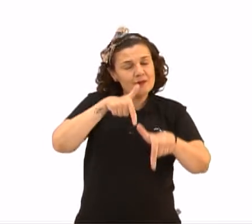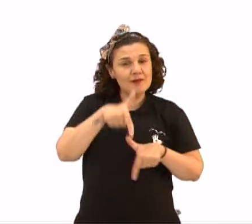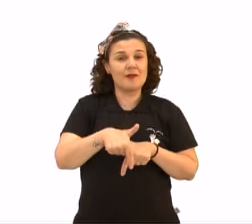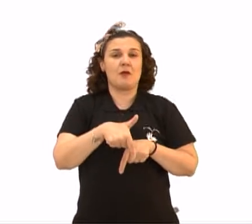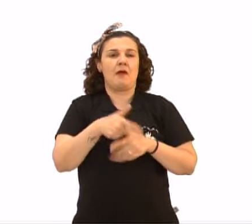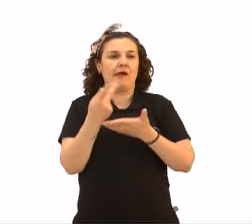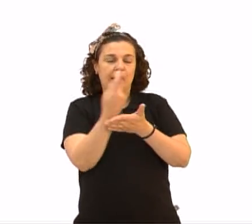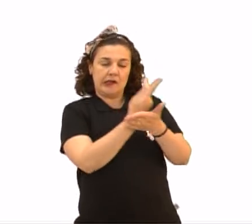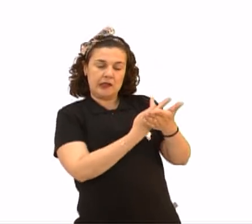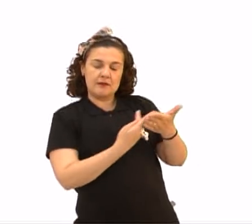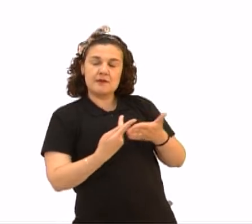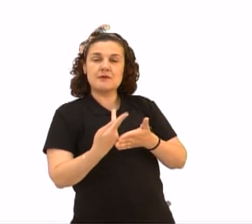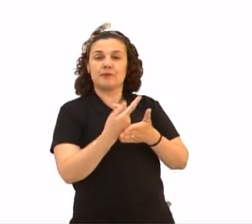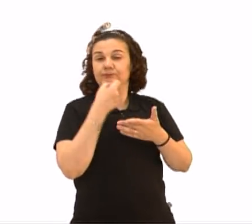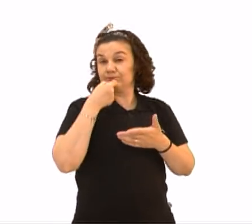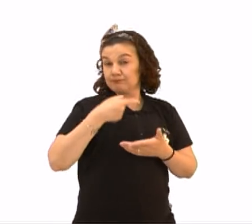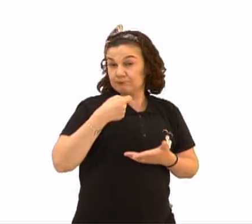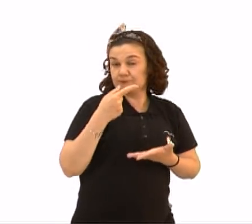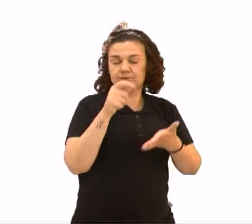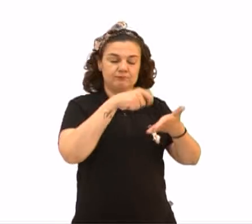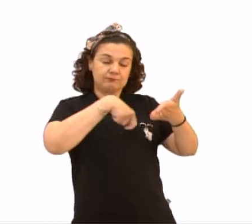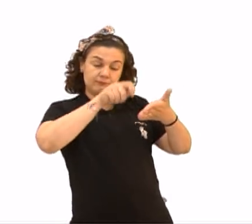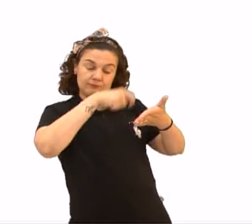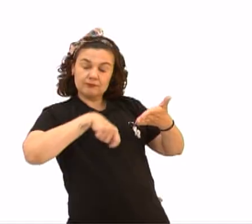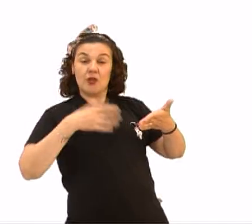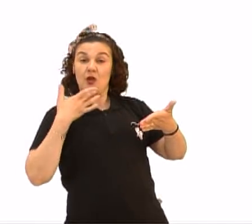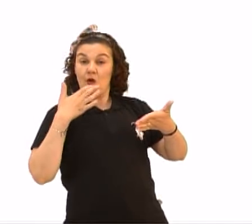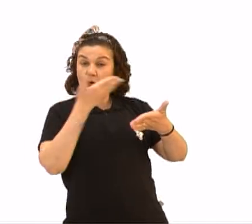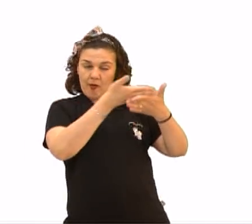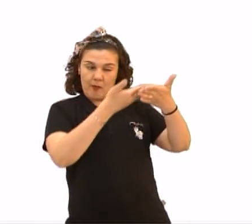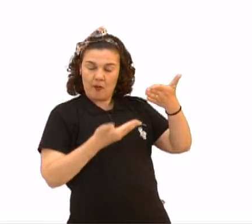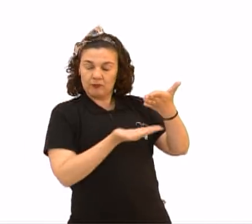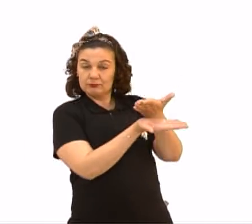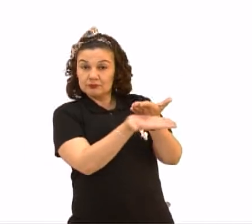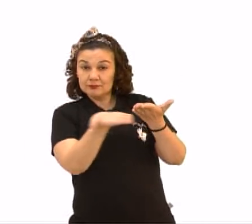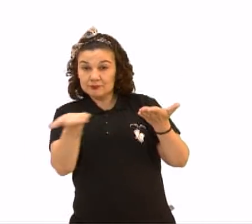do desenhista, do cartunista, que representa, que leva